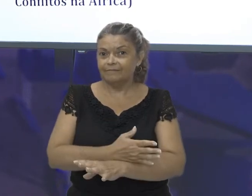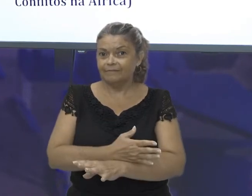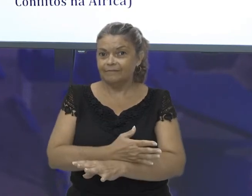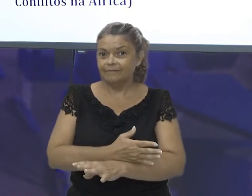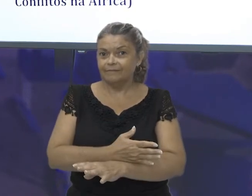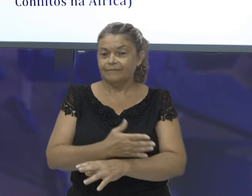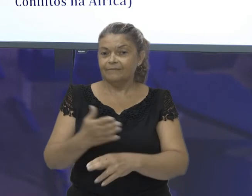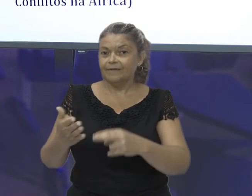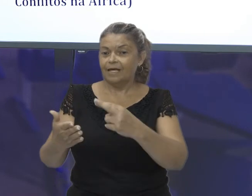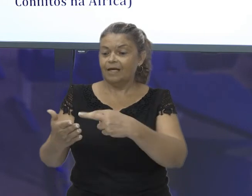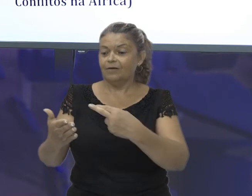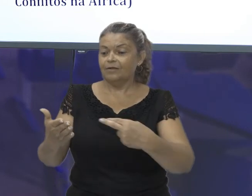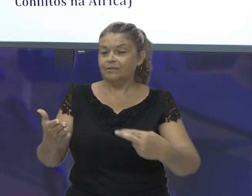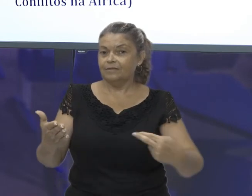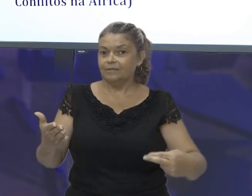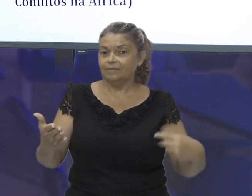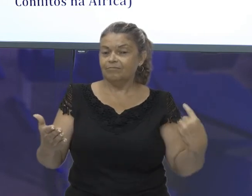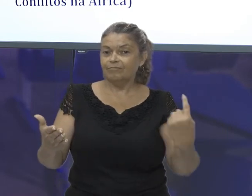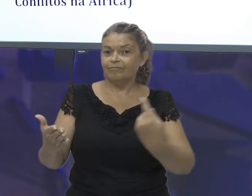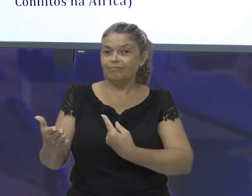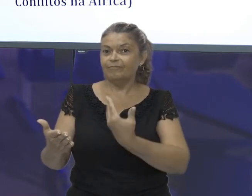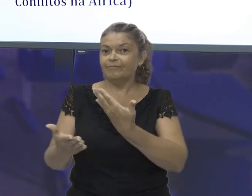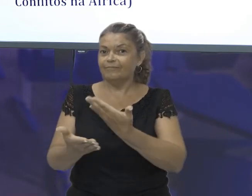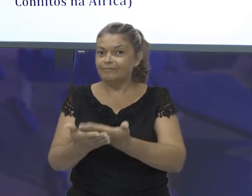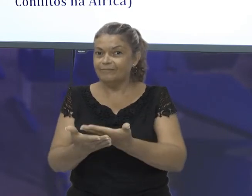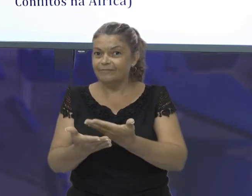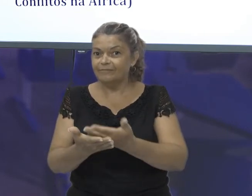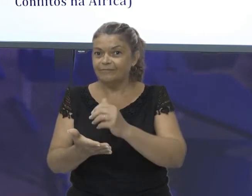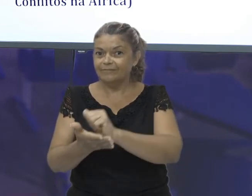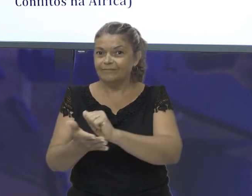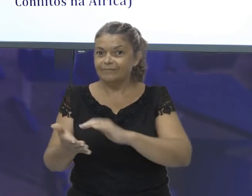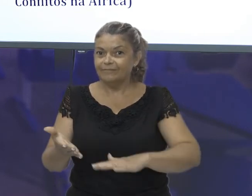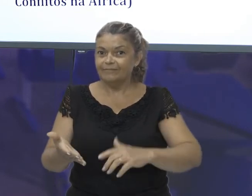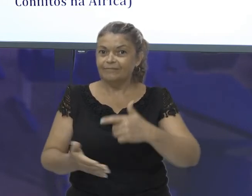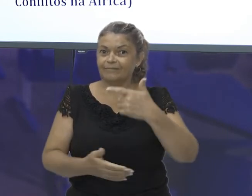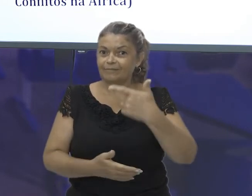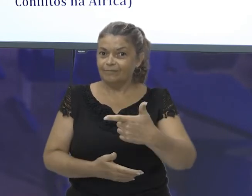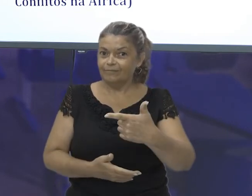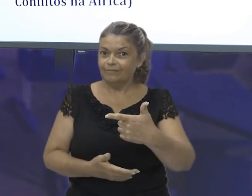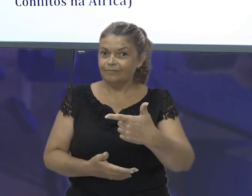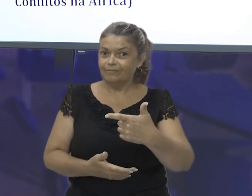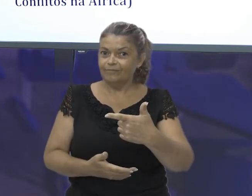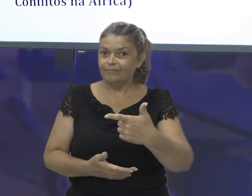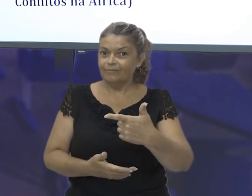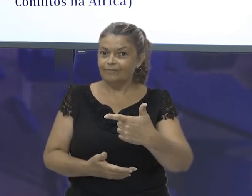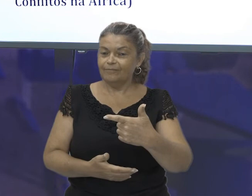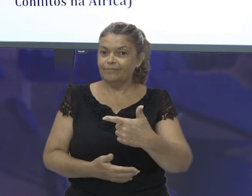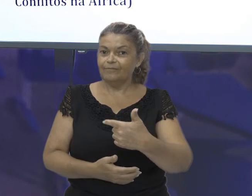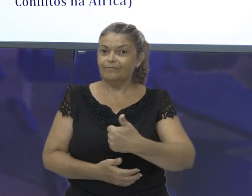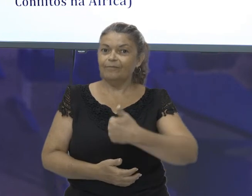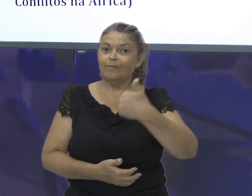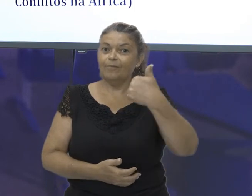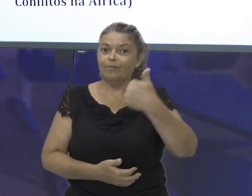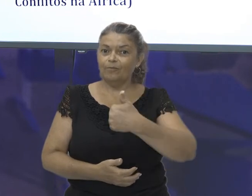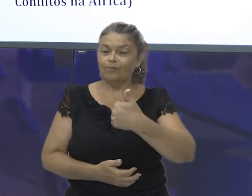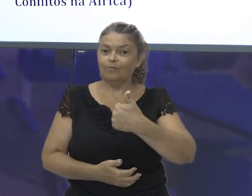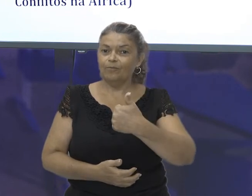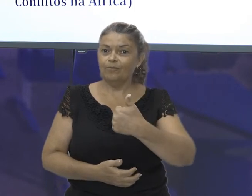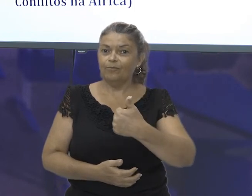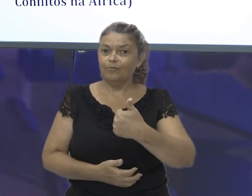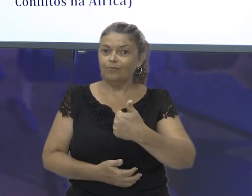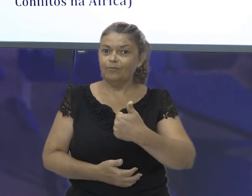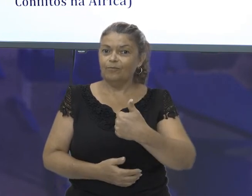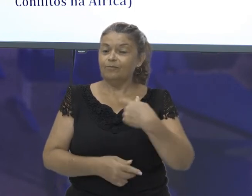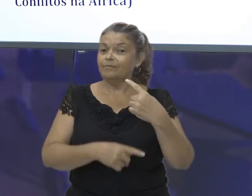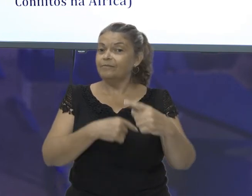bem, gente, encerramos aqui a correção das nossas atividades do Caderno 2, parte